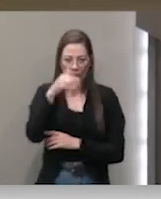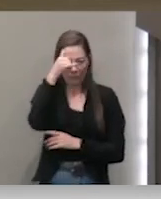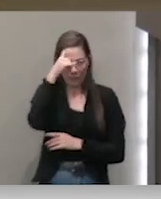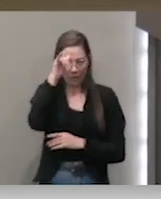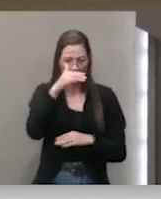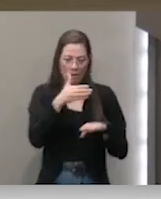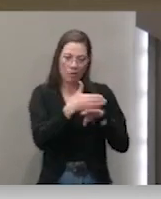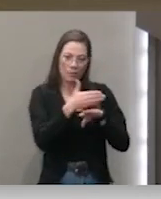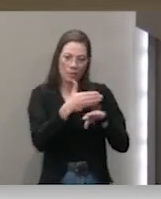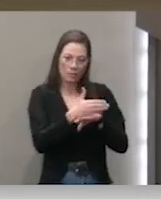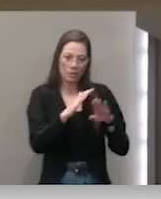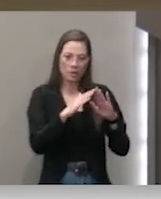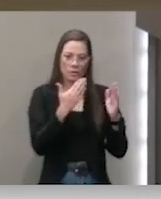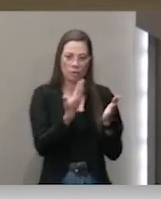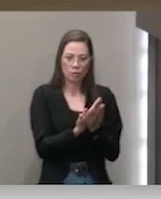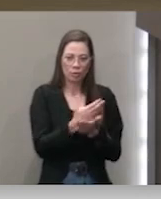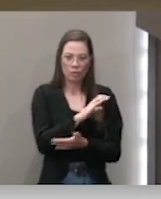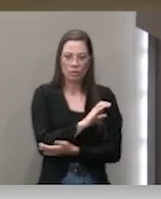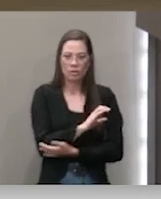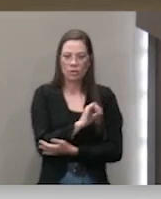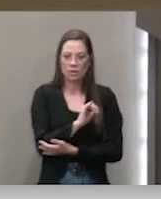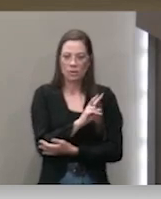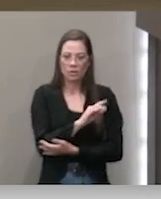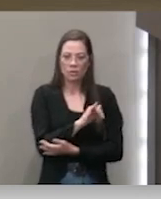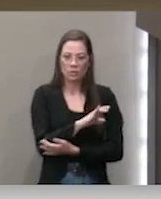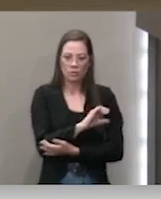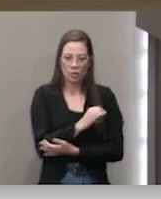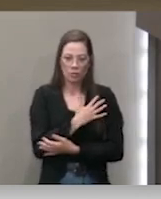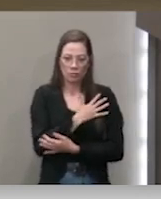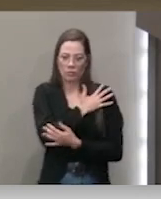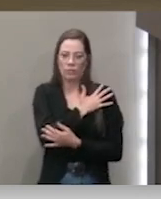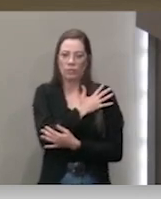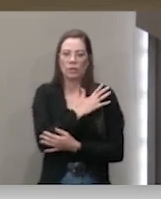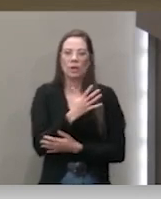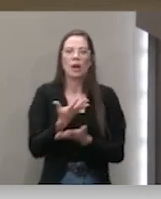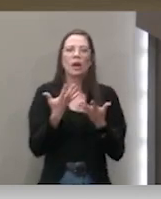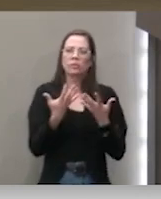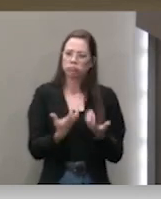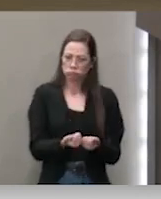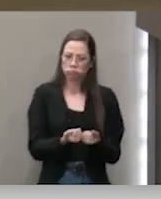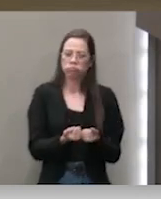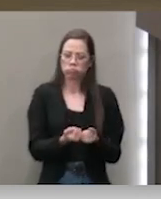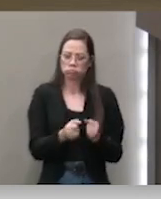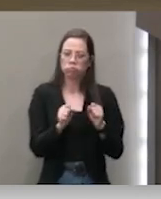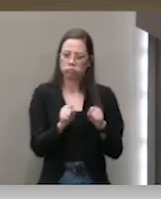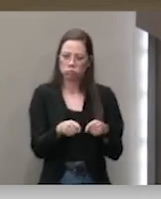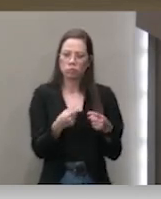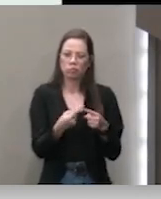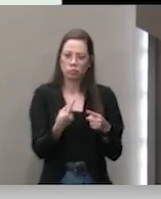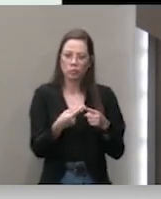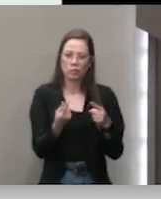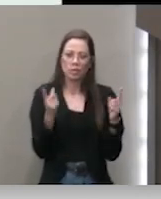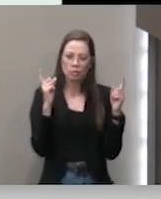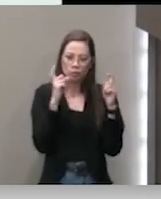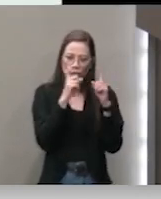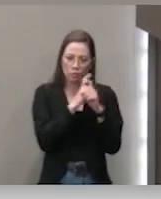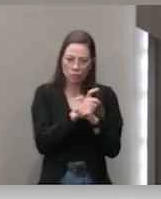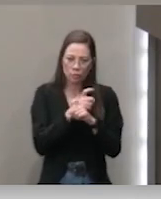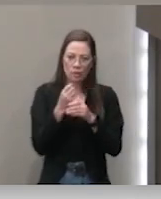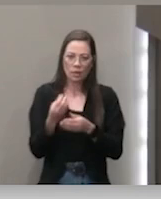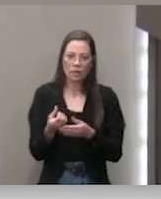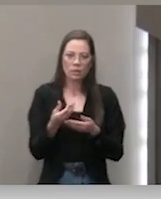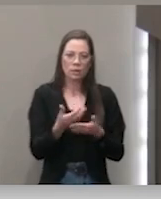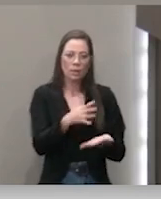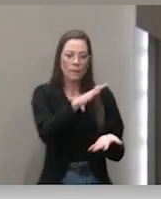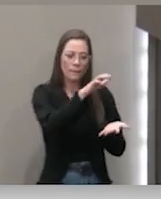escola cívico-militar. E ela acabou se rendendo pelo fato da dificuldade de deslocamento, colocando o